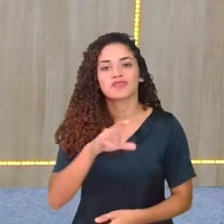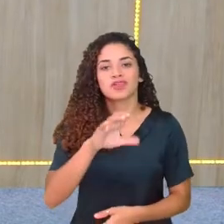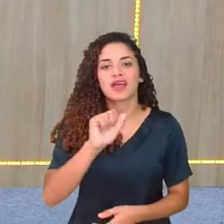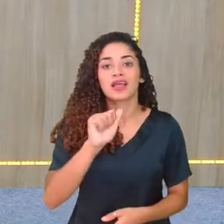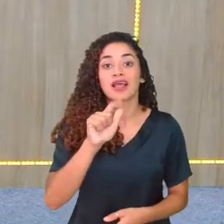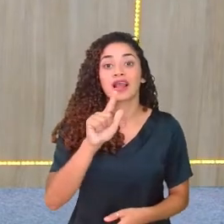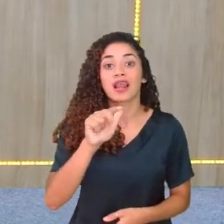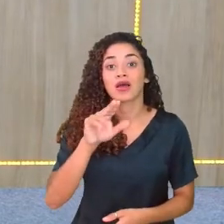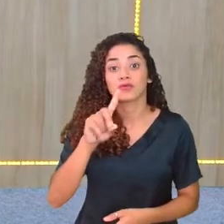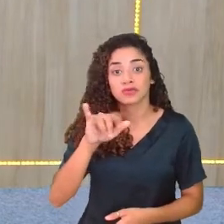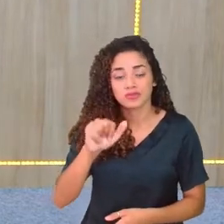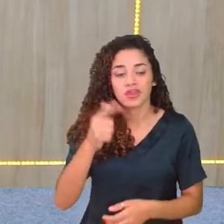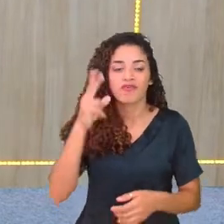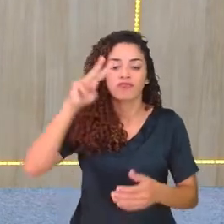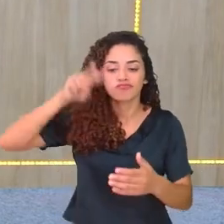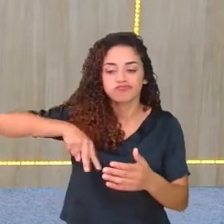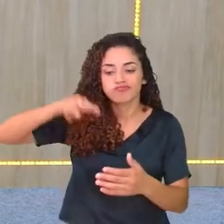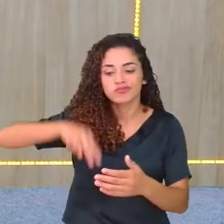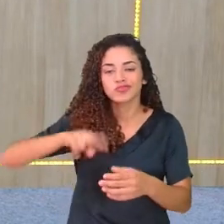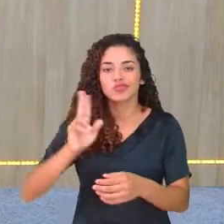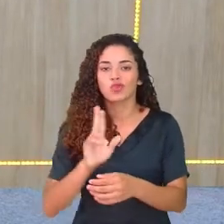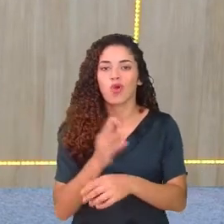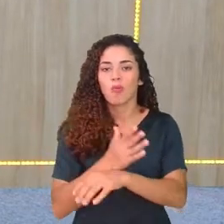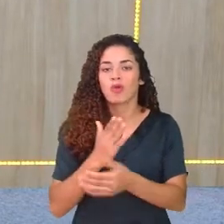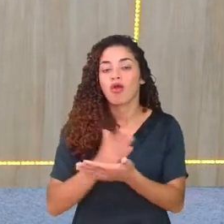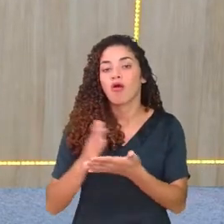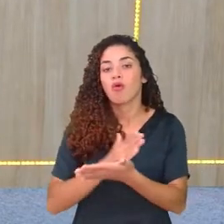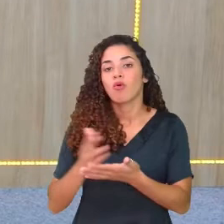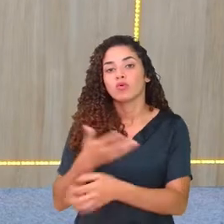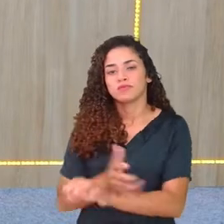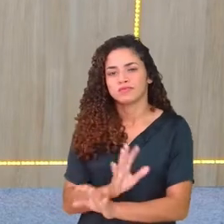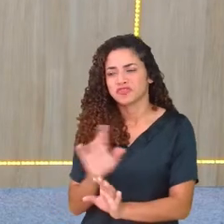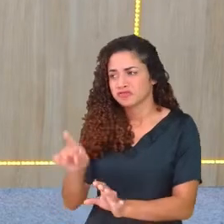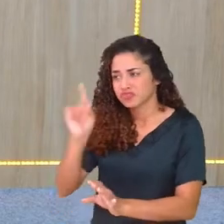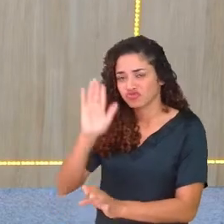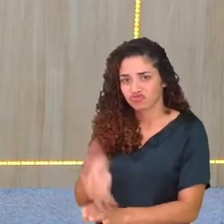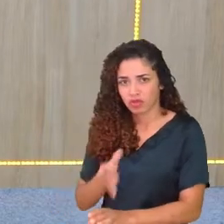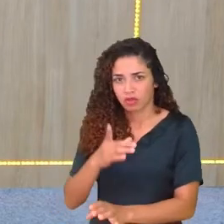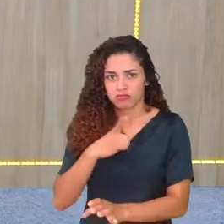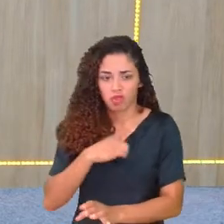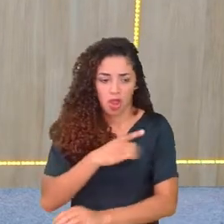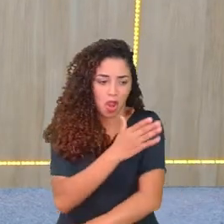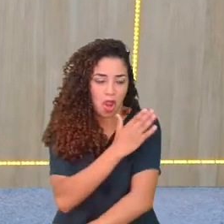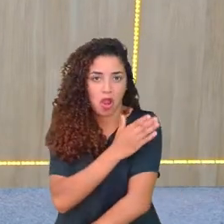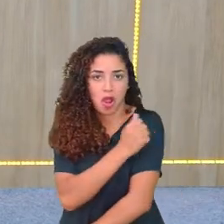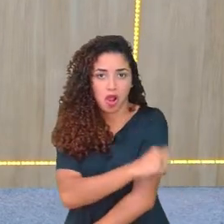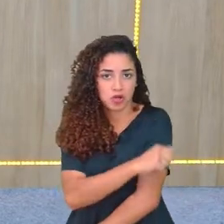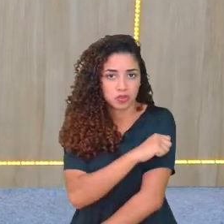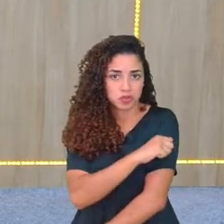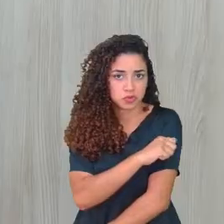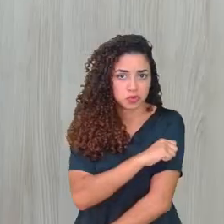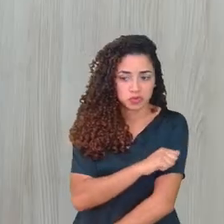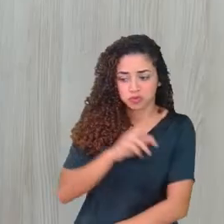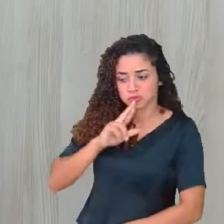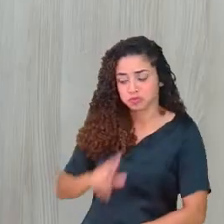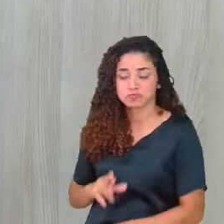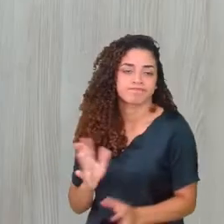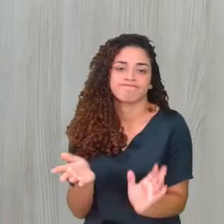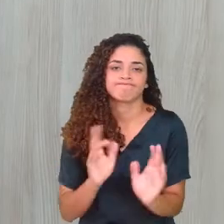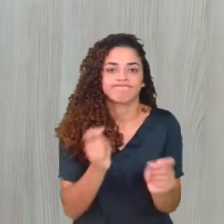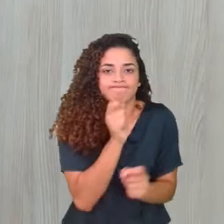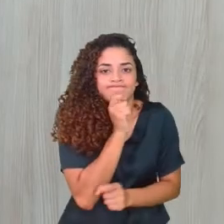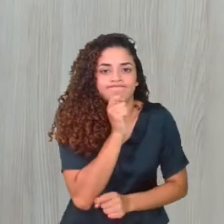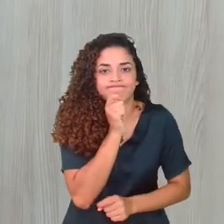o nome de alguns ossos. Será, professora Cláudia, que você já tem algum aluno arriscando aí nome de ossos? Ainda não apareceu não, professora,